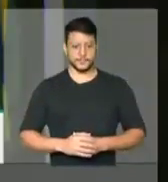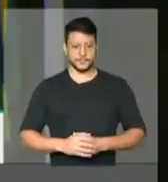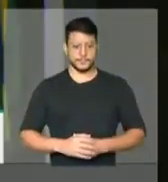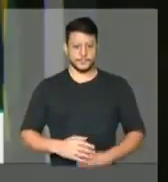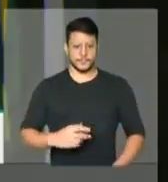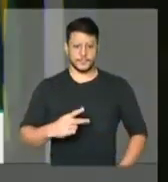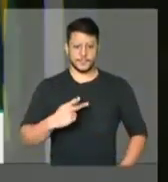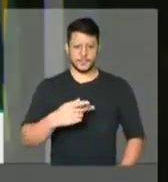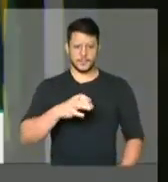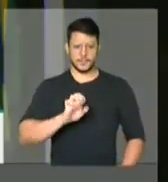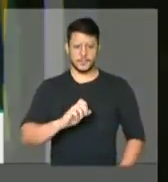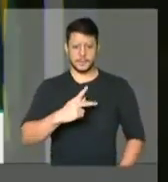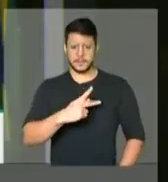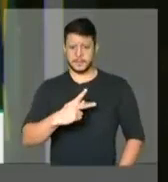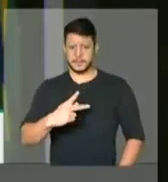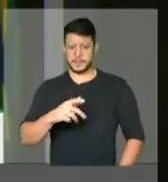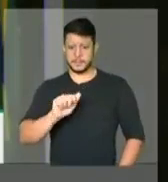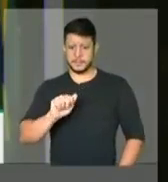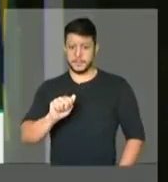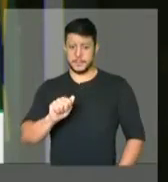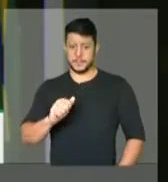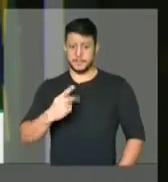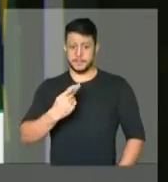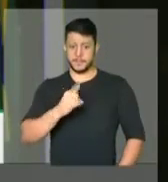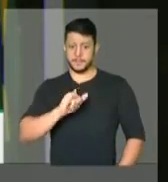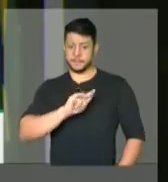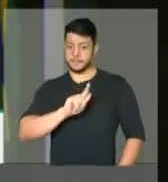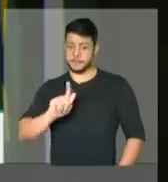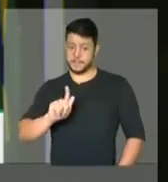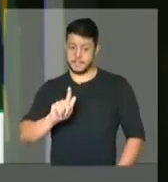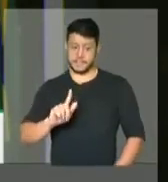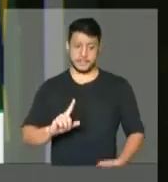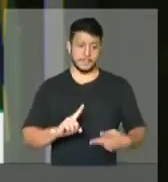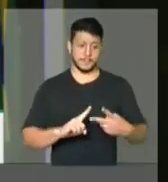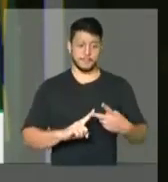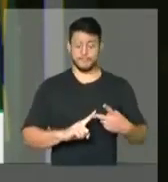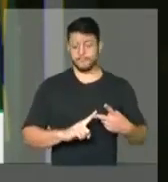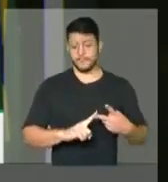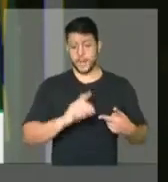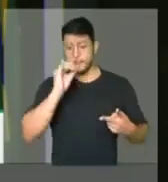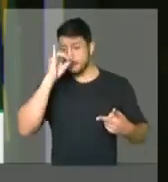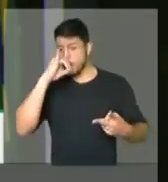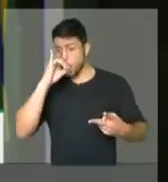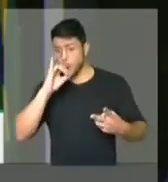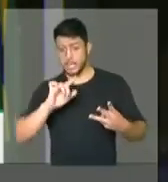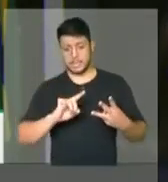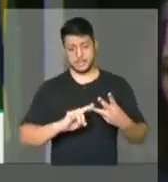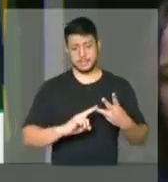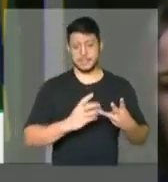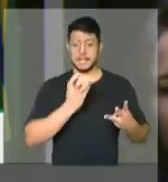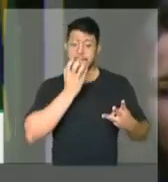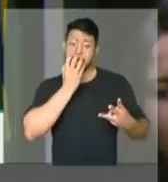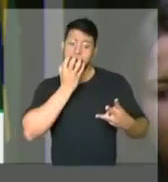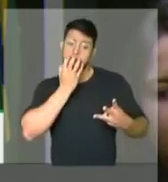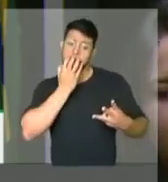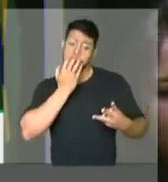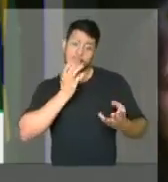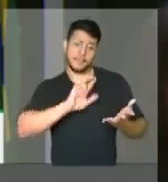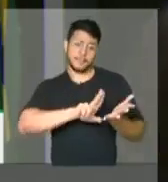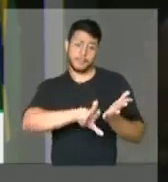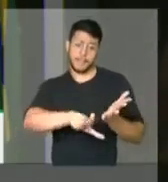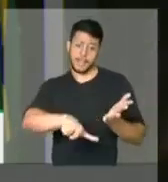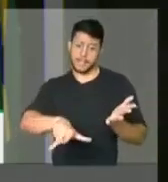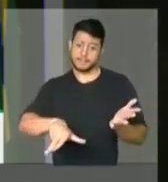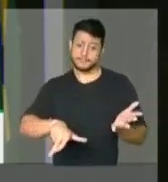Peppa Pig, é isso? Porca, cadela, pig. É o que mais isso? você